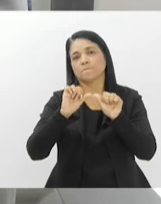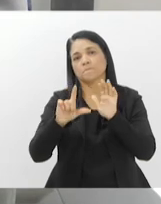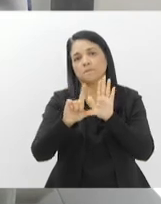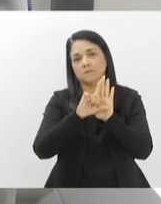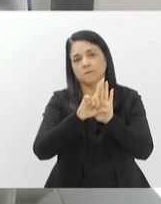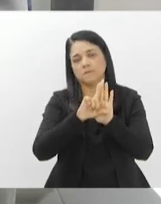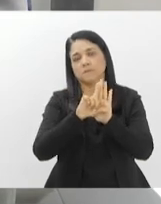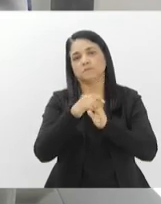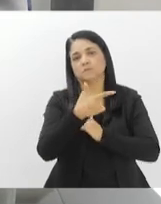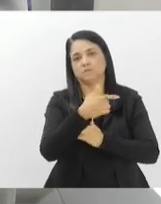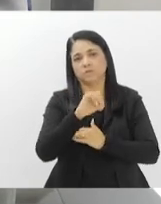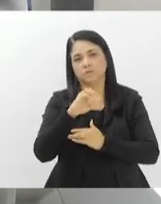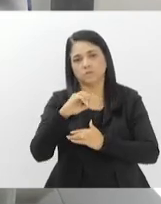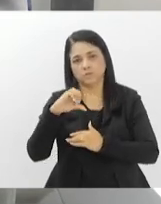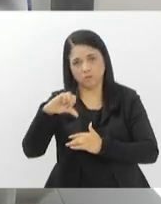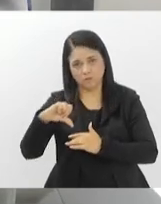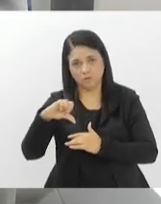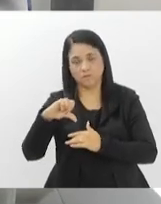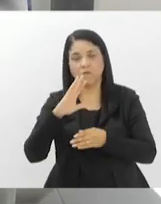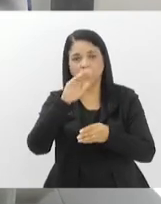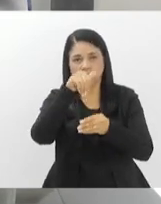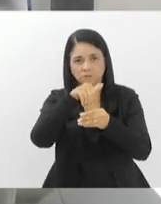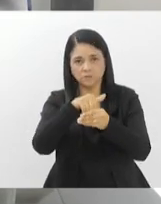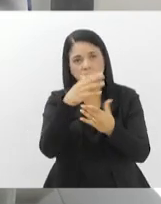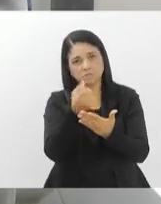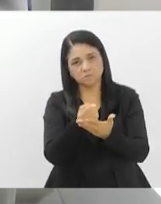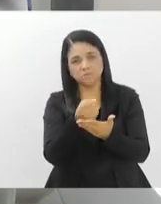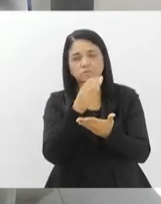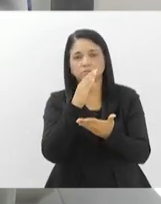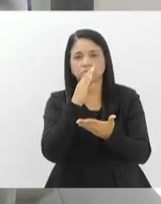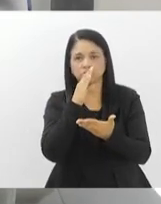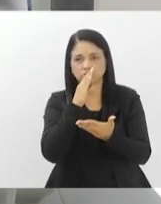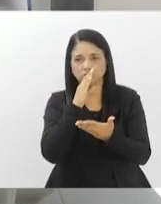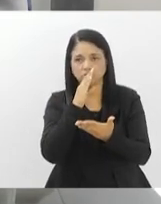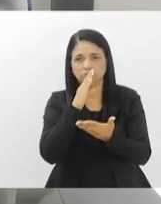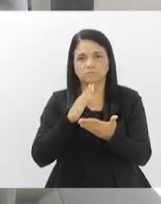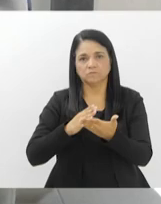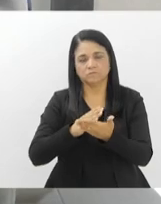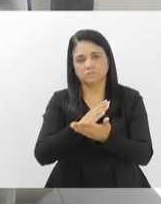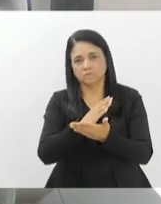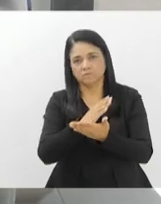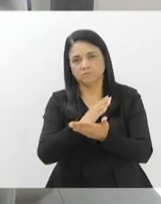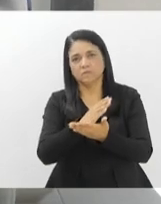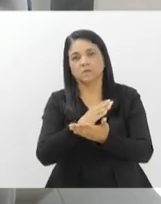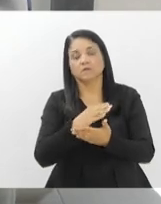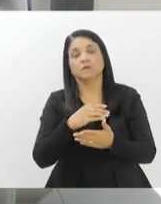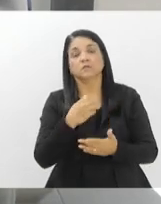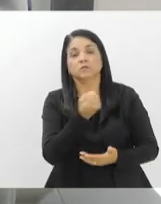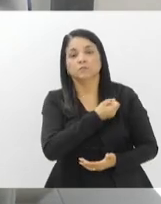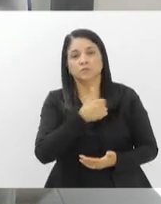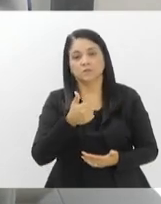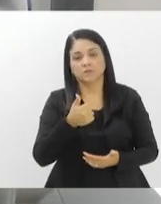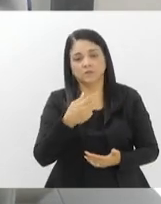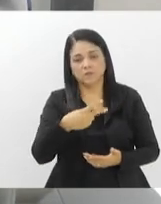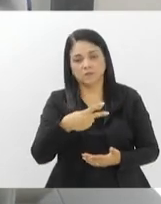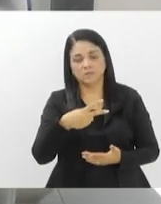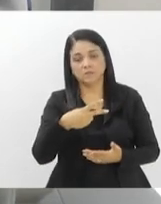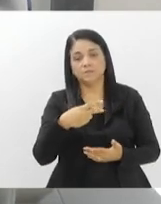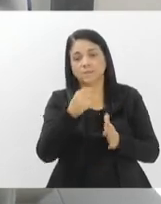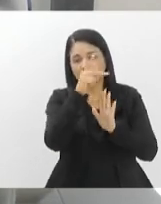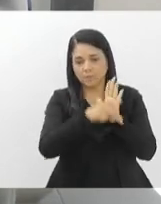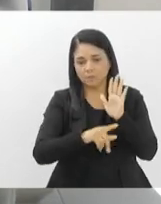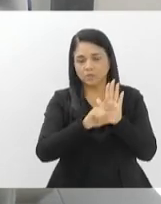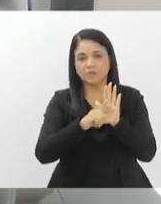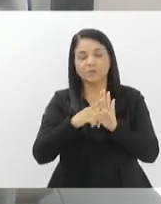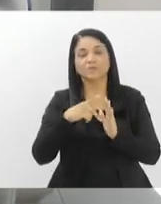lei de 2009. Em votação, os senhores que aprovam permaneçam como estão. Aprovado. 13 da pauta, projetos de relatoria do deputado